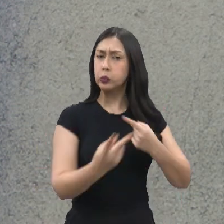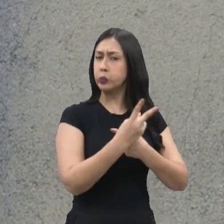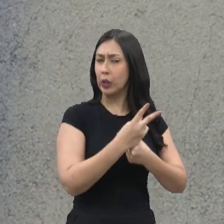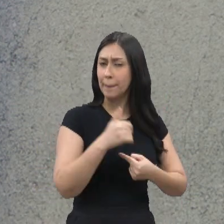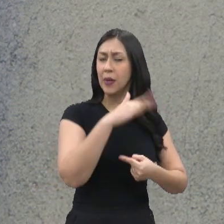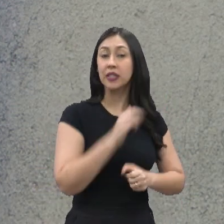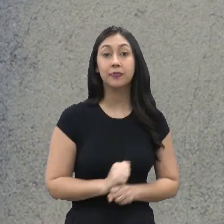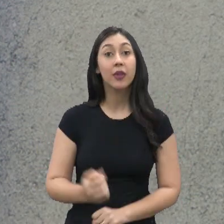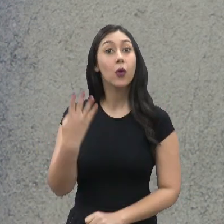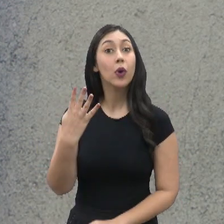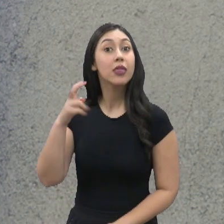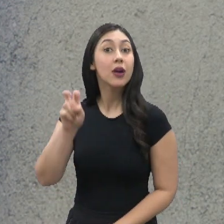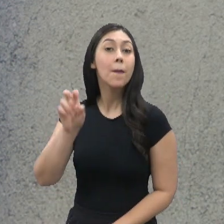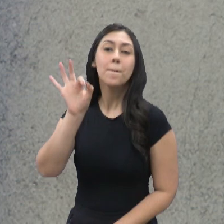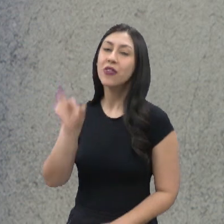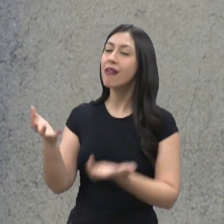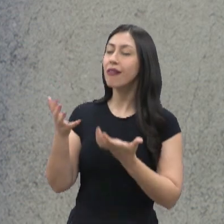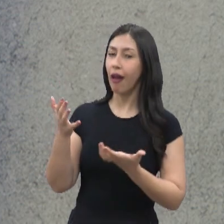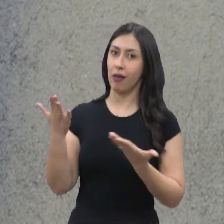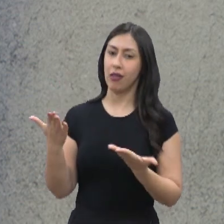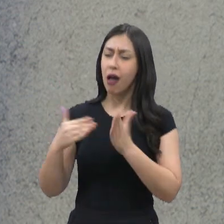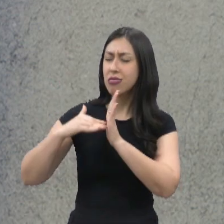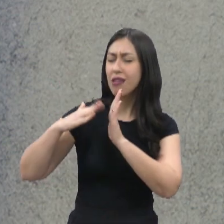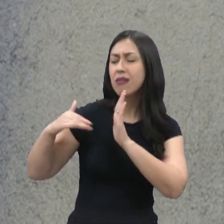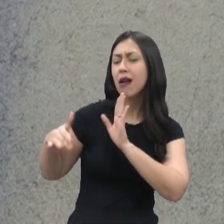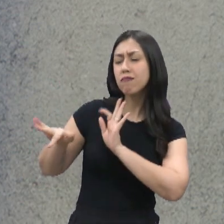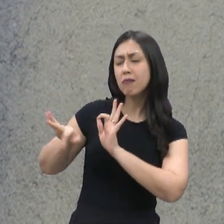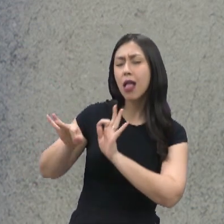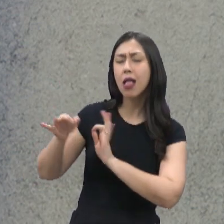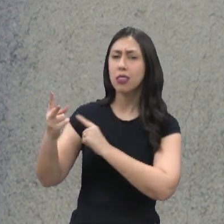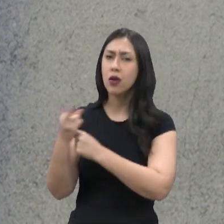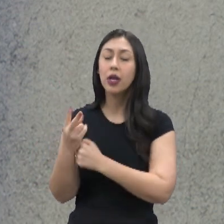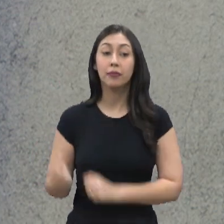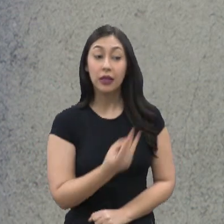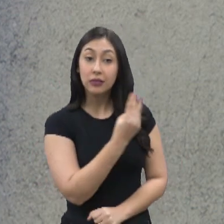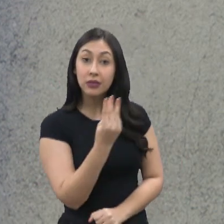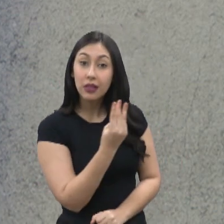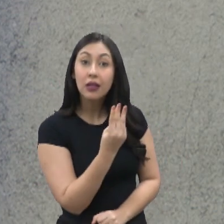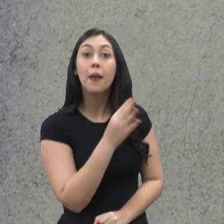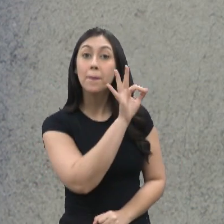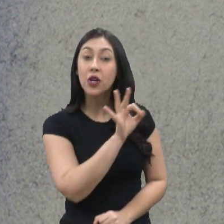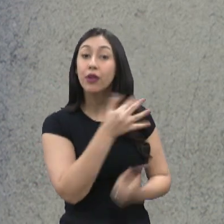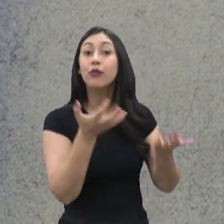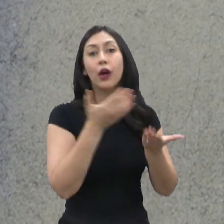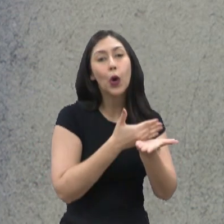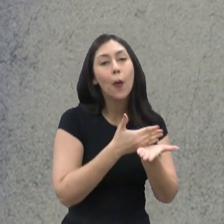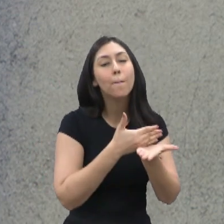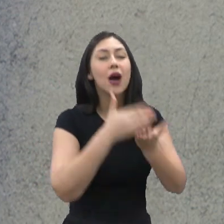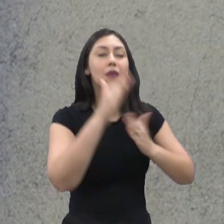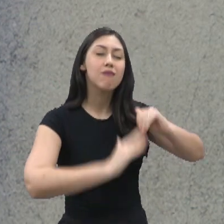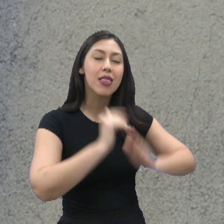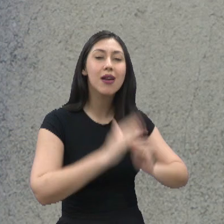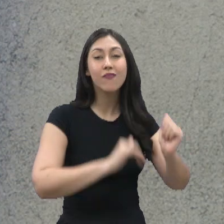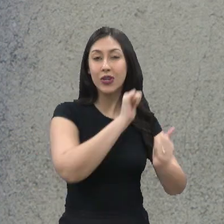45% querem cuidar mais da aparência física e 33% desejam começar a praticar algum esporte ou